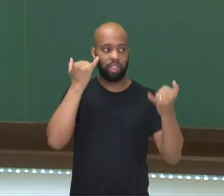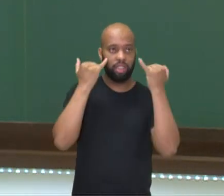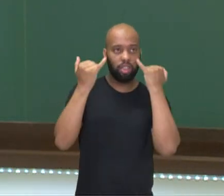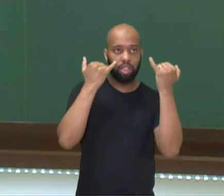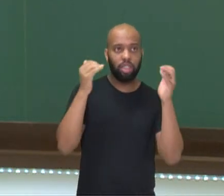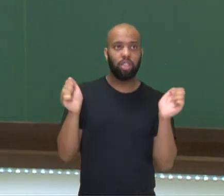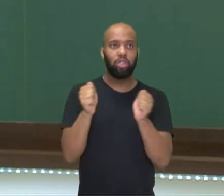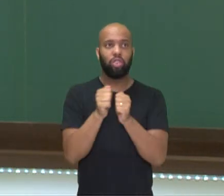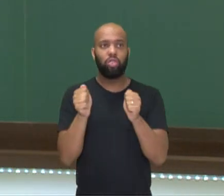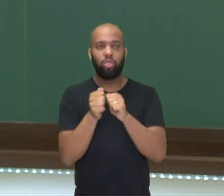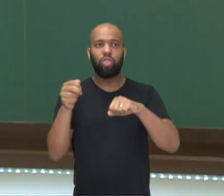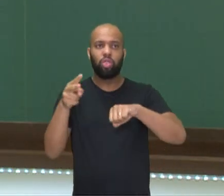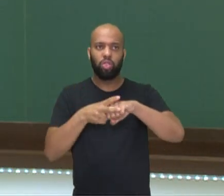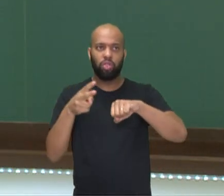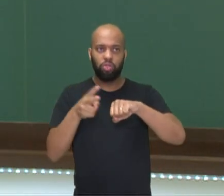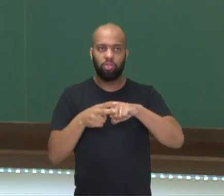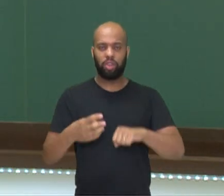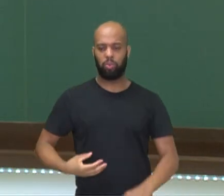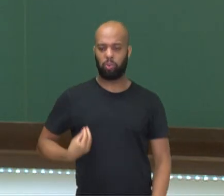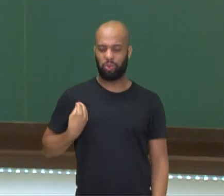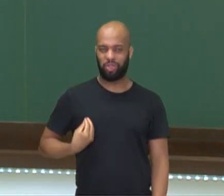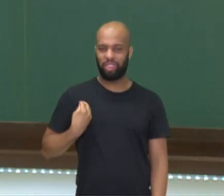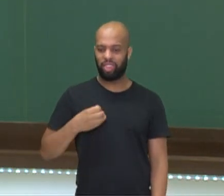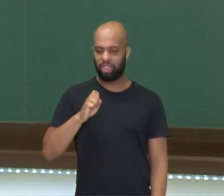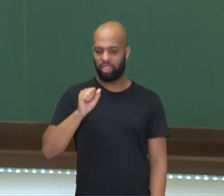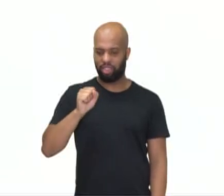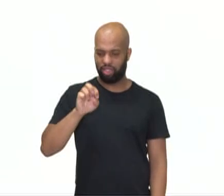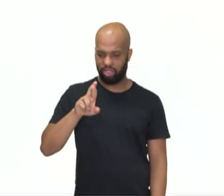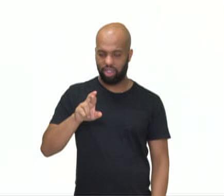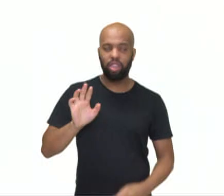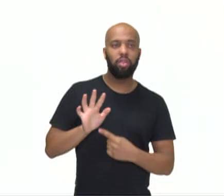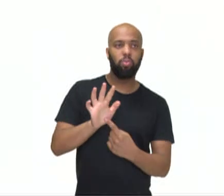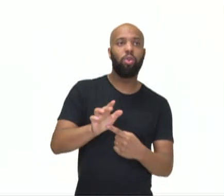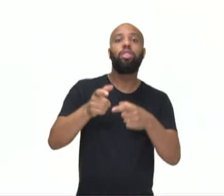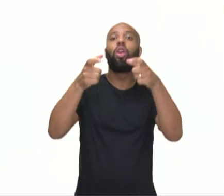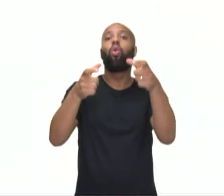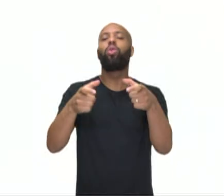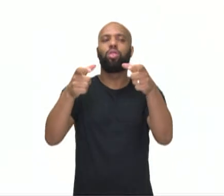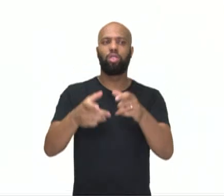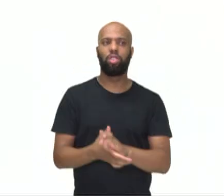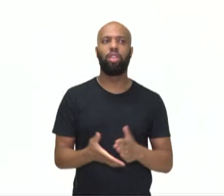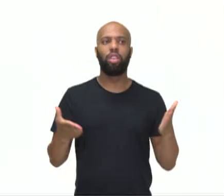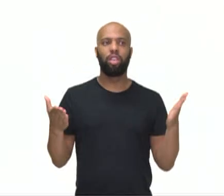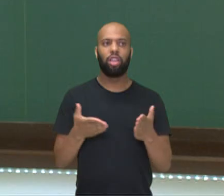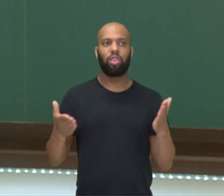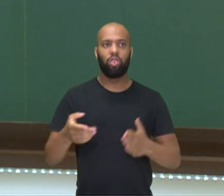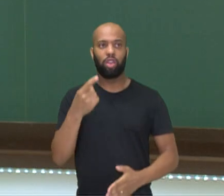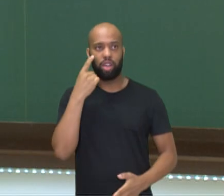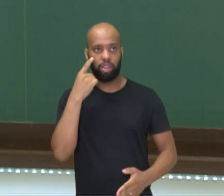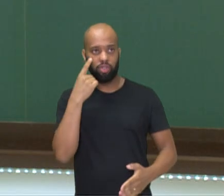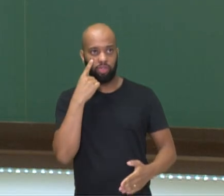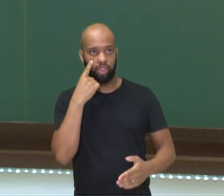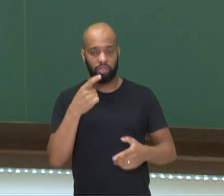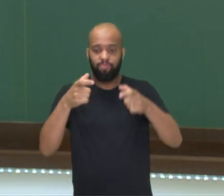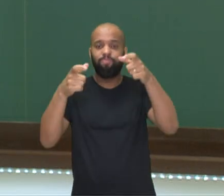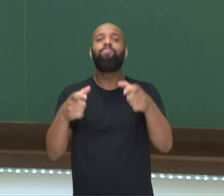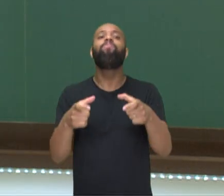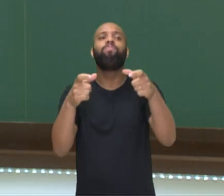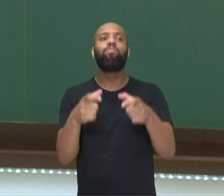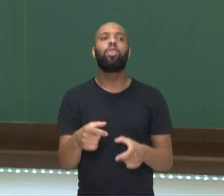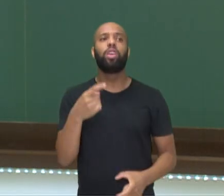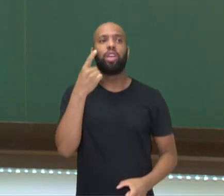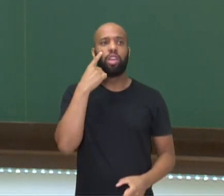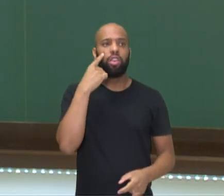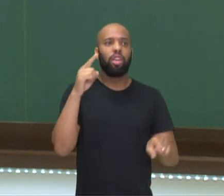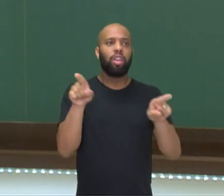com o verbo ser está indicando o quê? Origem, correto? Então, nessa indicação de origem, vocês vão